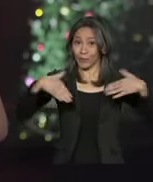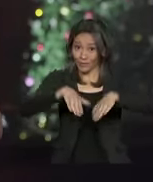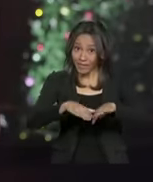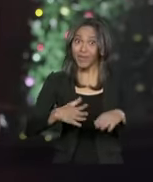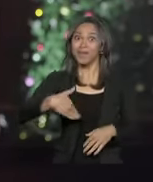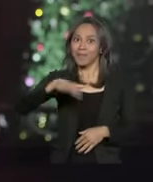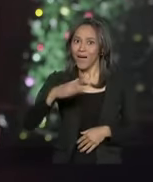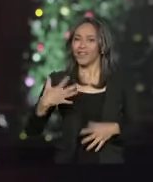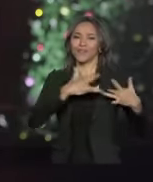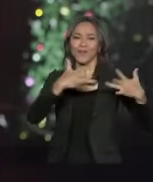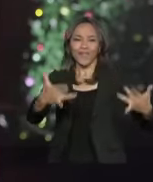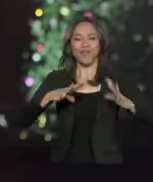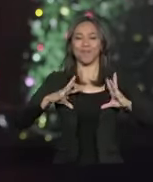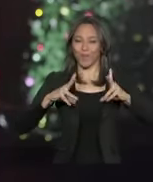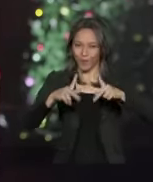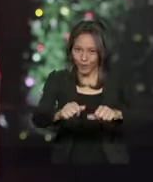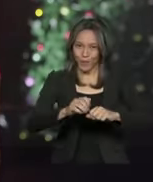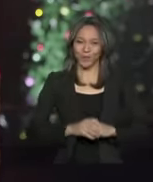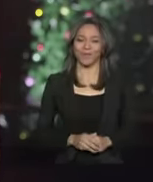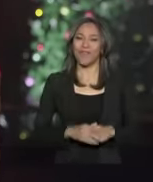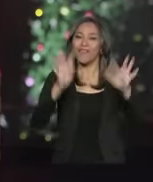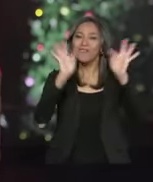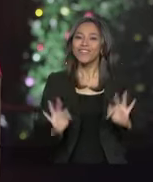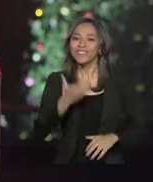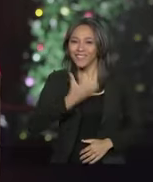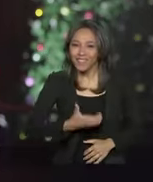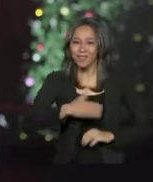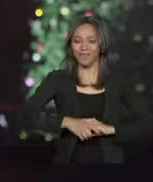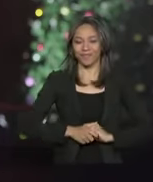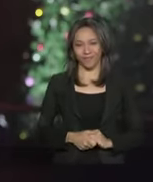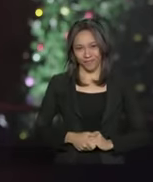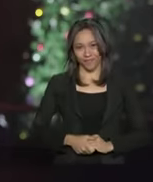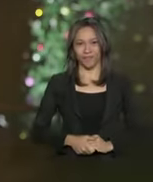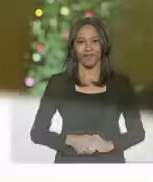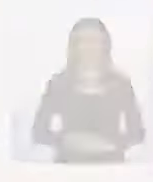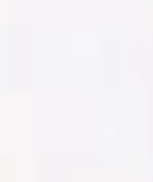mais solidário para todos seres total